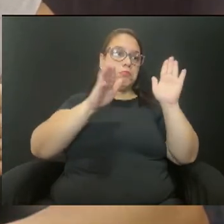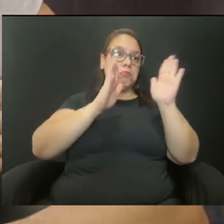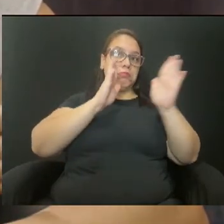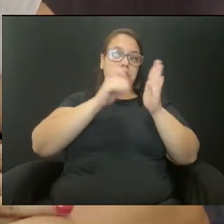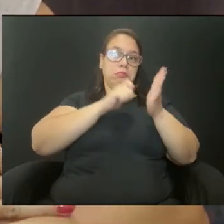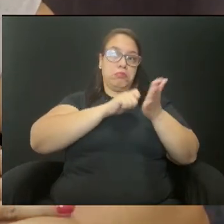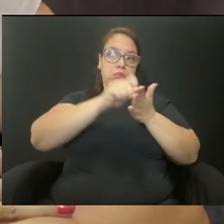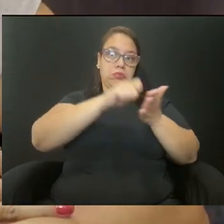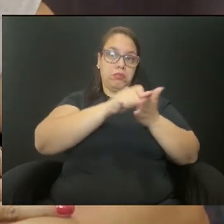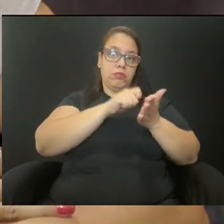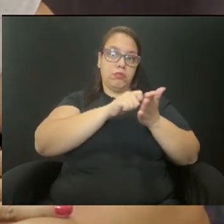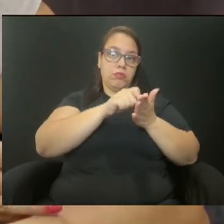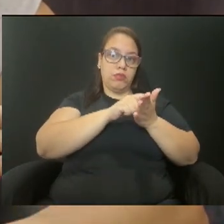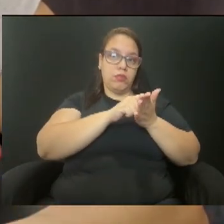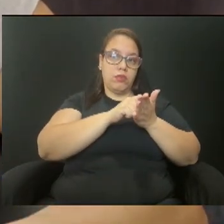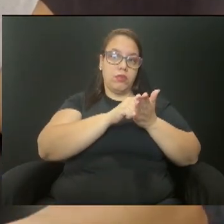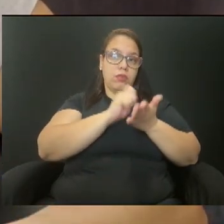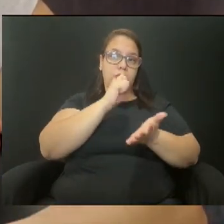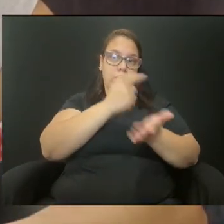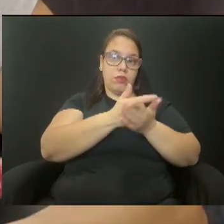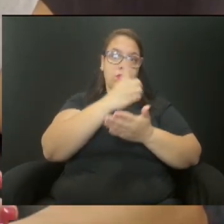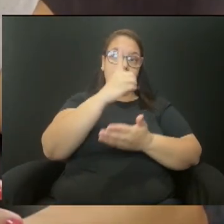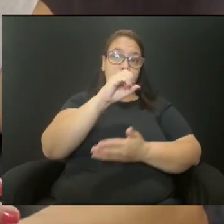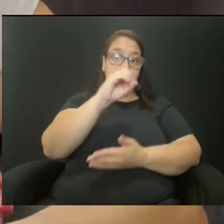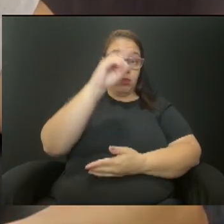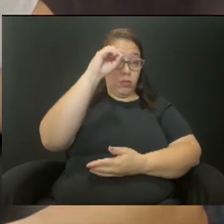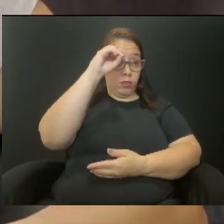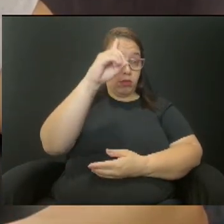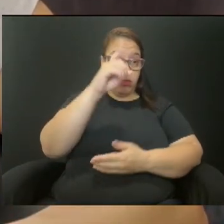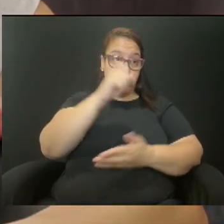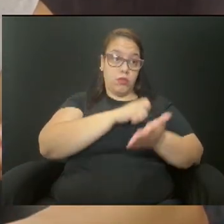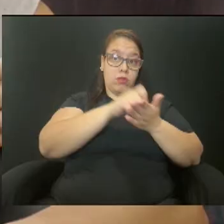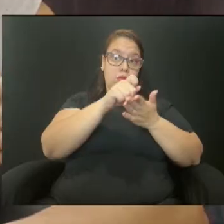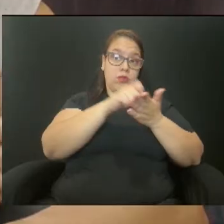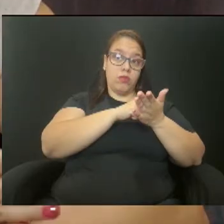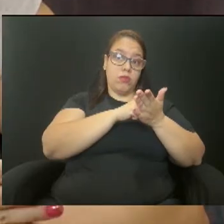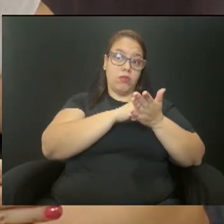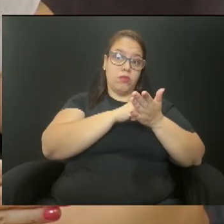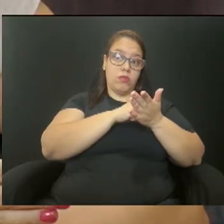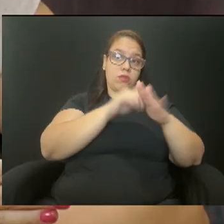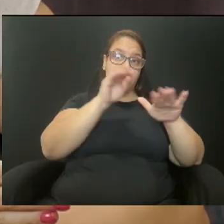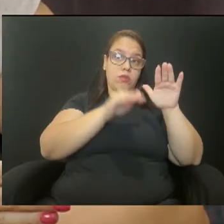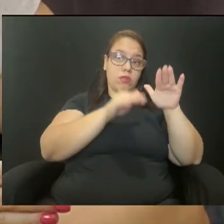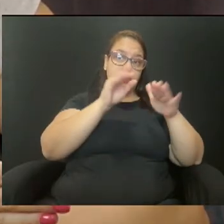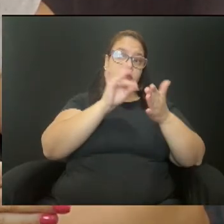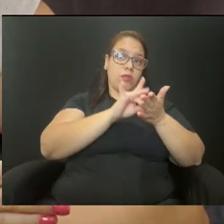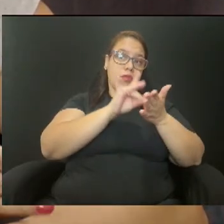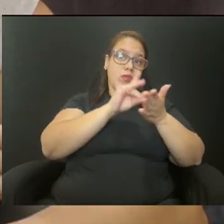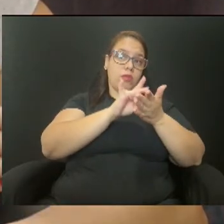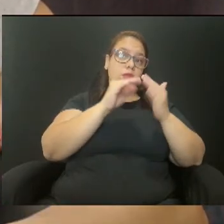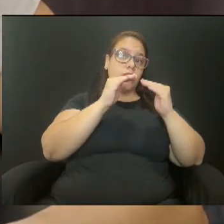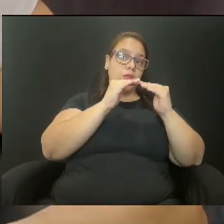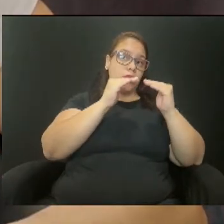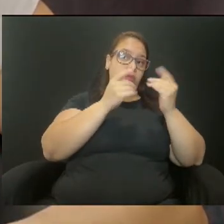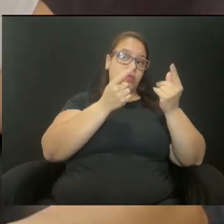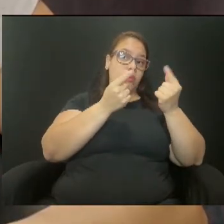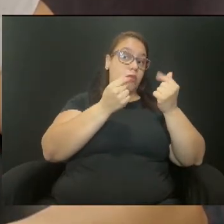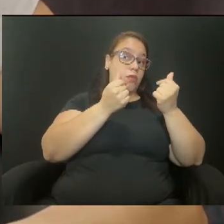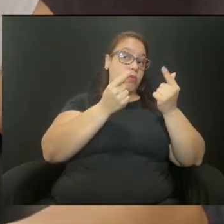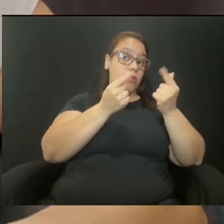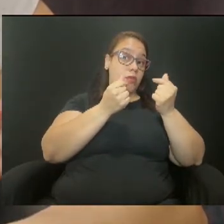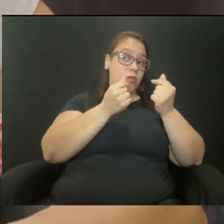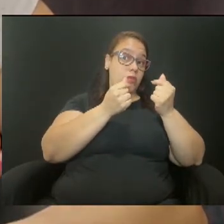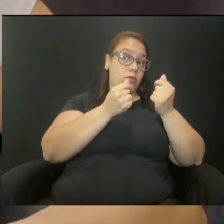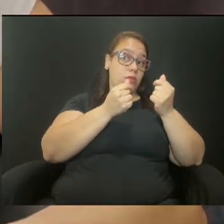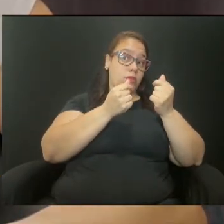prazo para o pagamento em 10 dias. A assinatura vai ficar ali à mercê, realmente, se você concorda com os valores, né? E de fato,